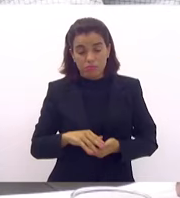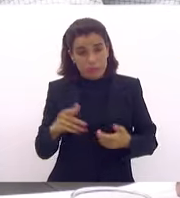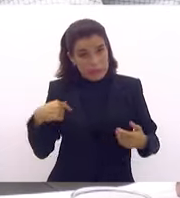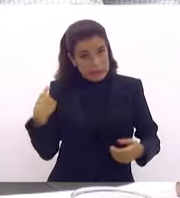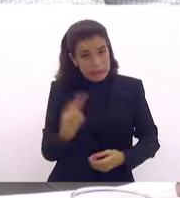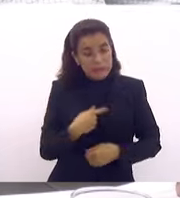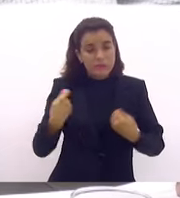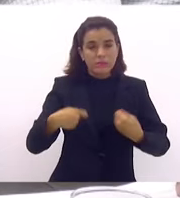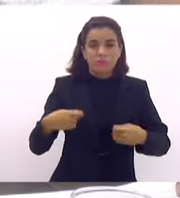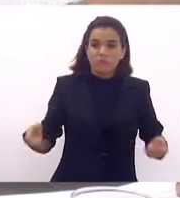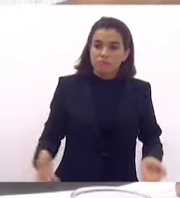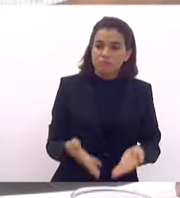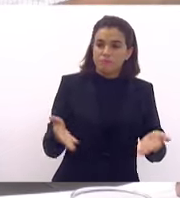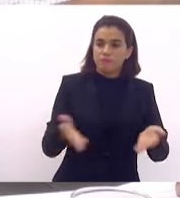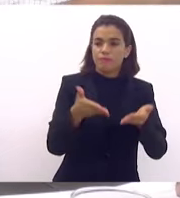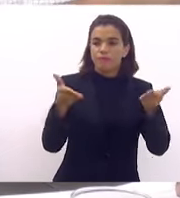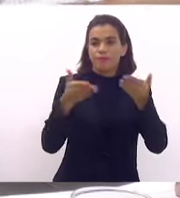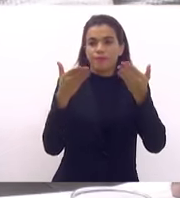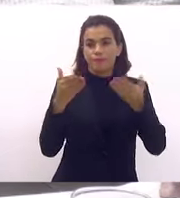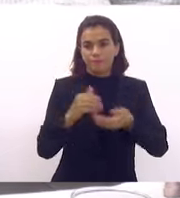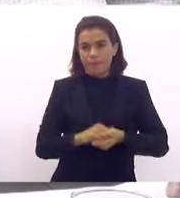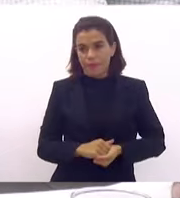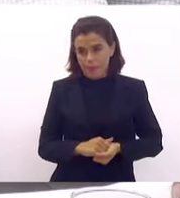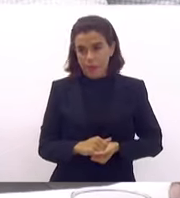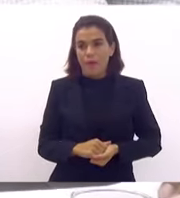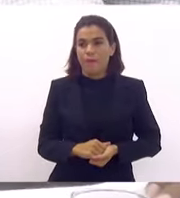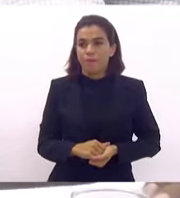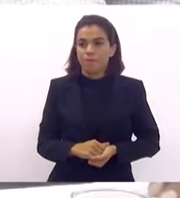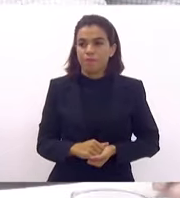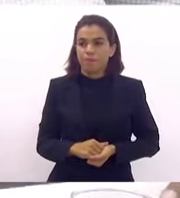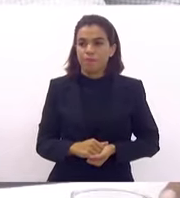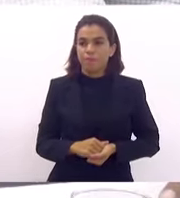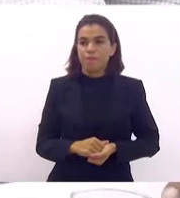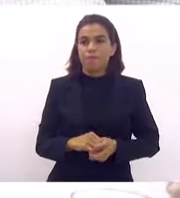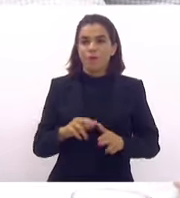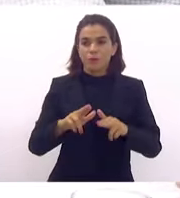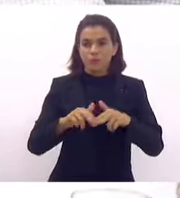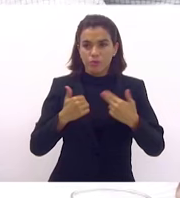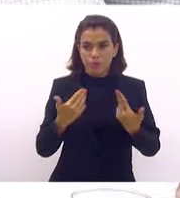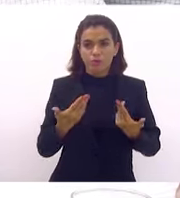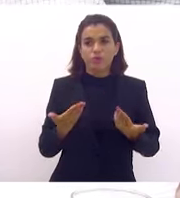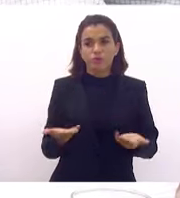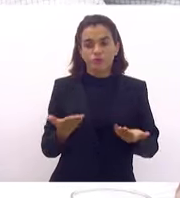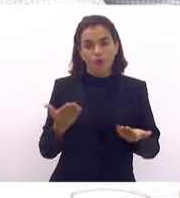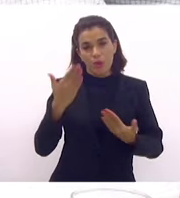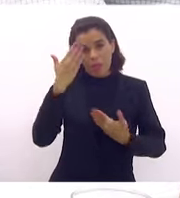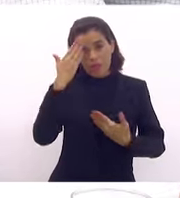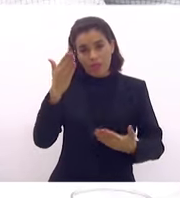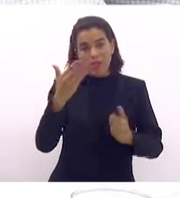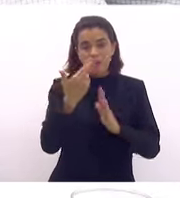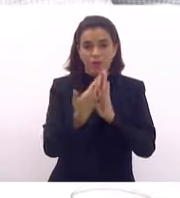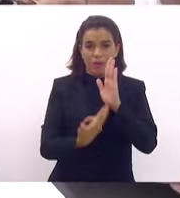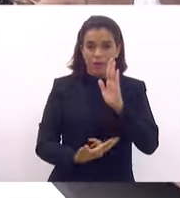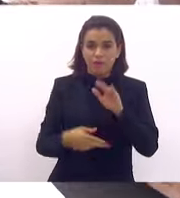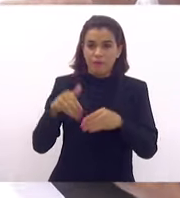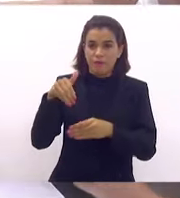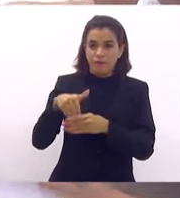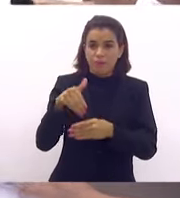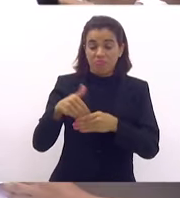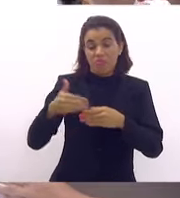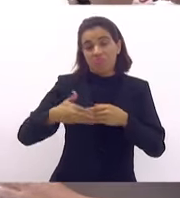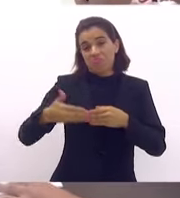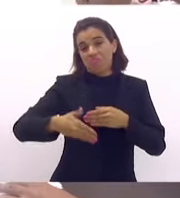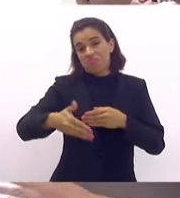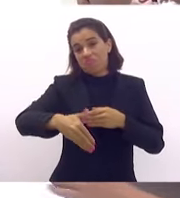incentivar essa cadeia e, portanto, obrigado aqui pelo relatório e pelo voto. Daqui para frente